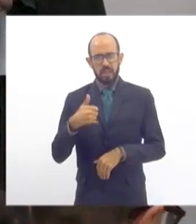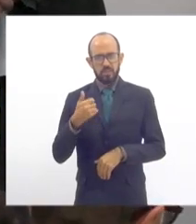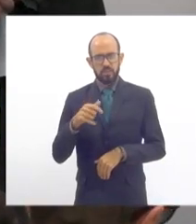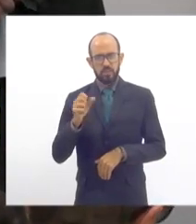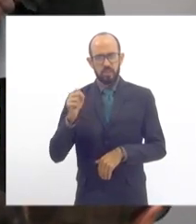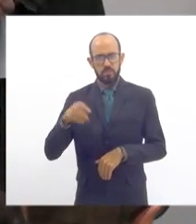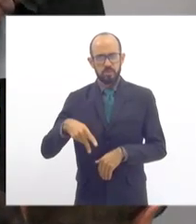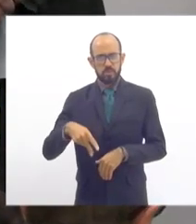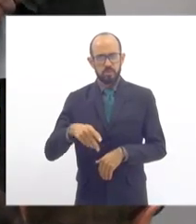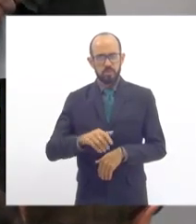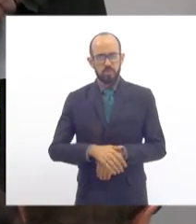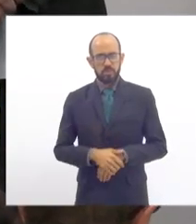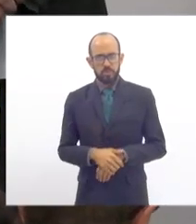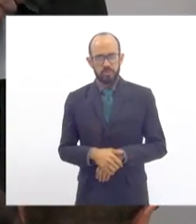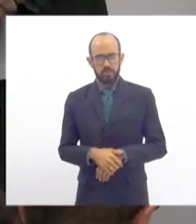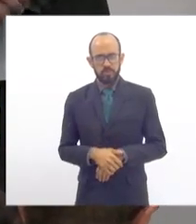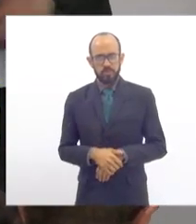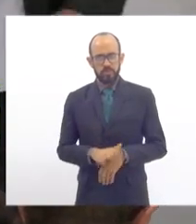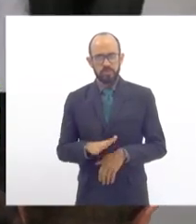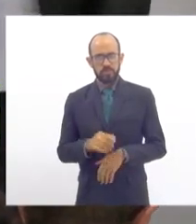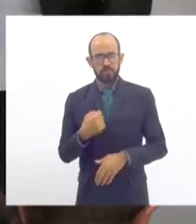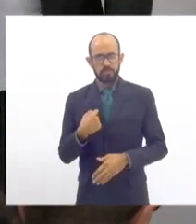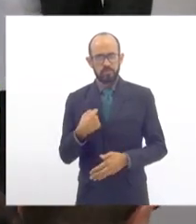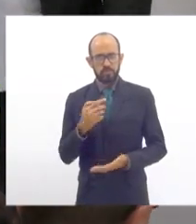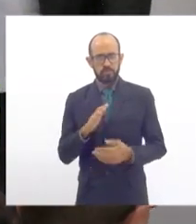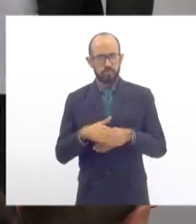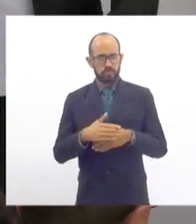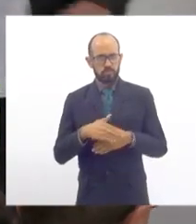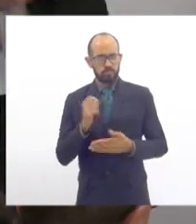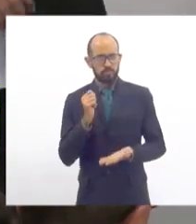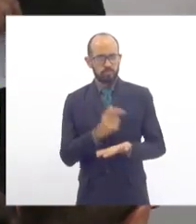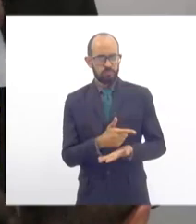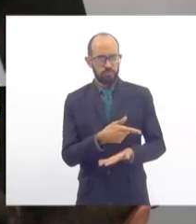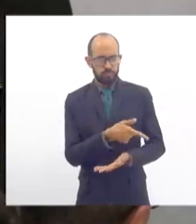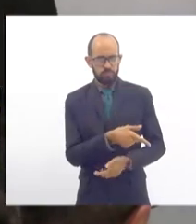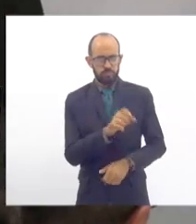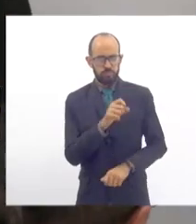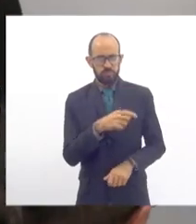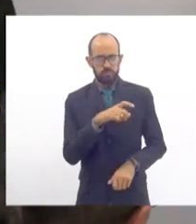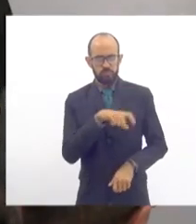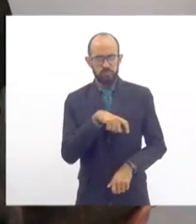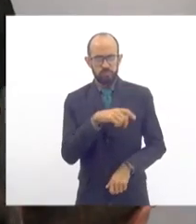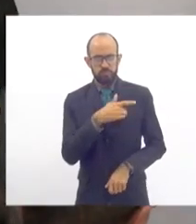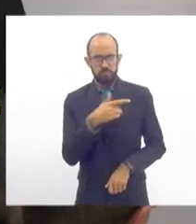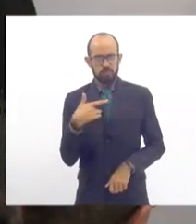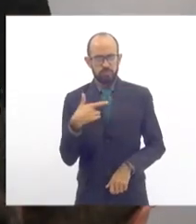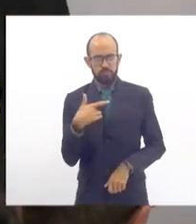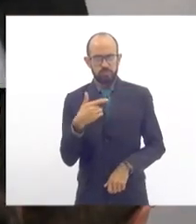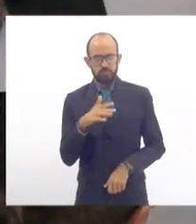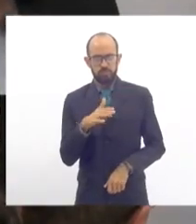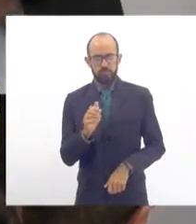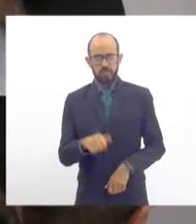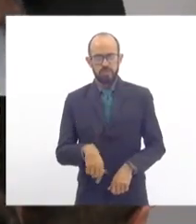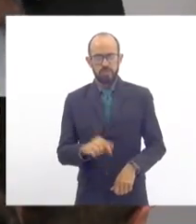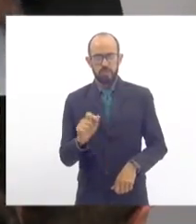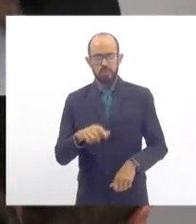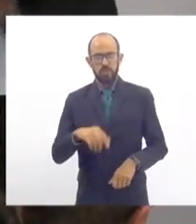Eu pago meu plano de saúde. Mas eu cheguei ao meu nível superior, no meu último